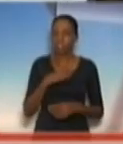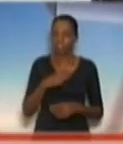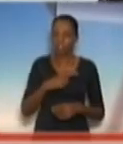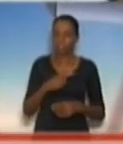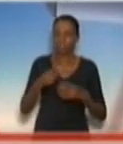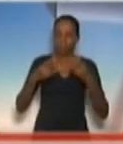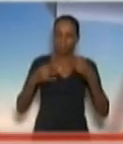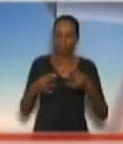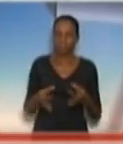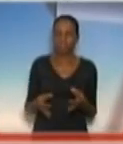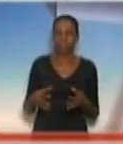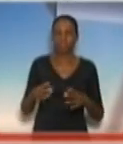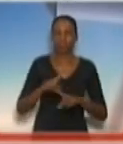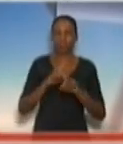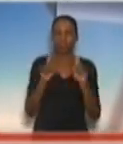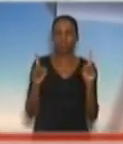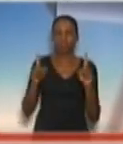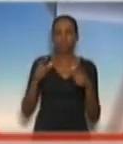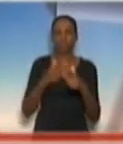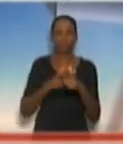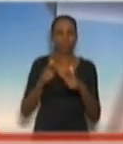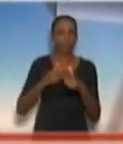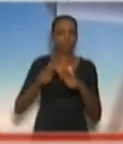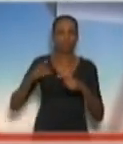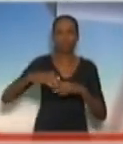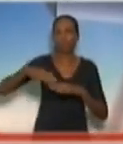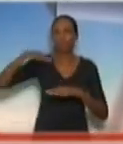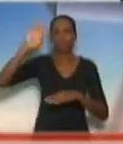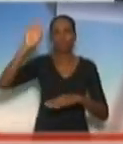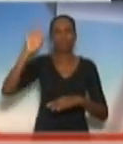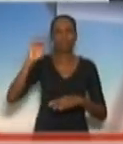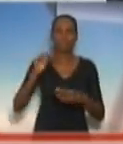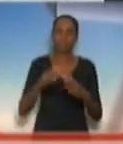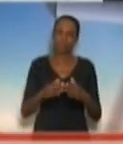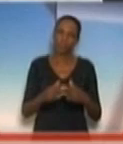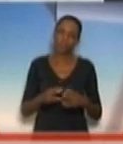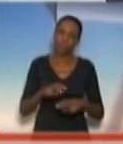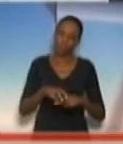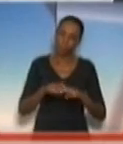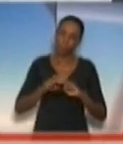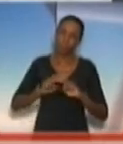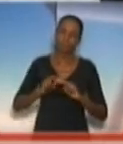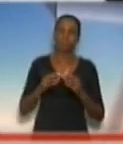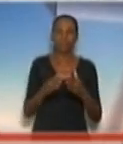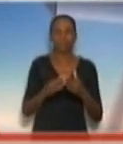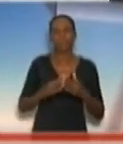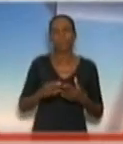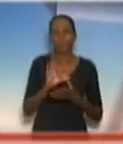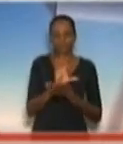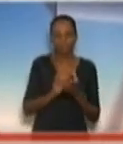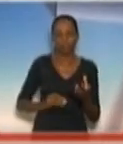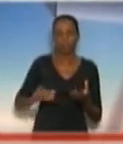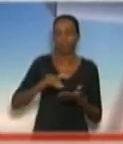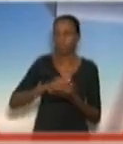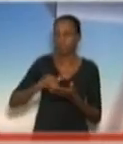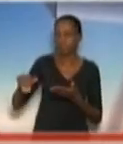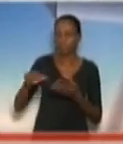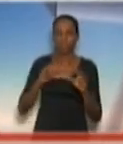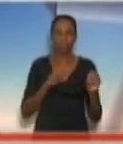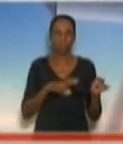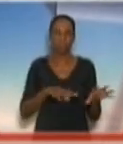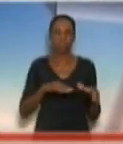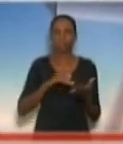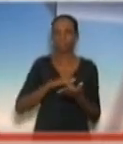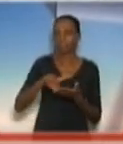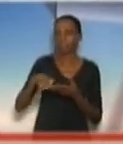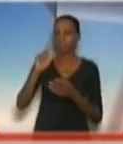mais grave do que eu estou dizendo aqui. Cópias do meu pronunciamento, então, para o secretário de Educação, secretário de Gestão